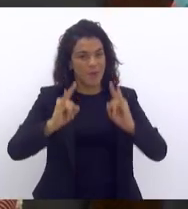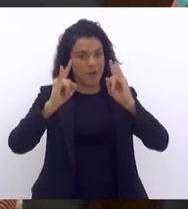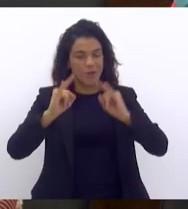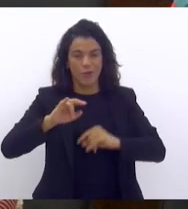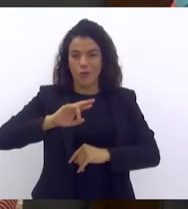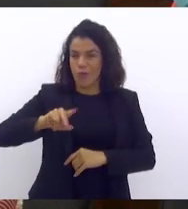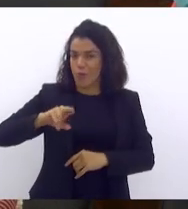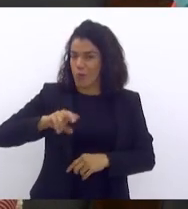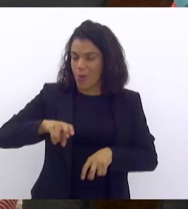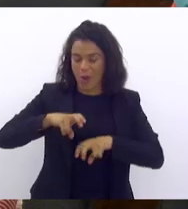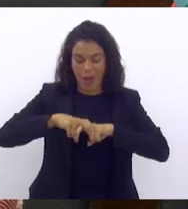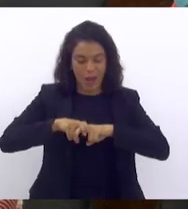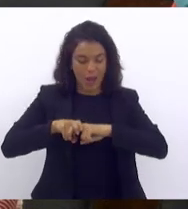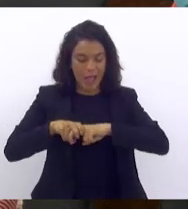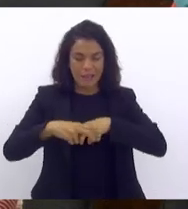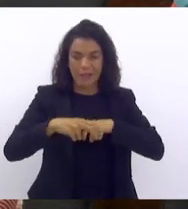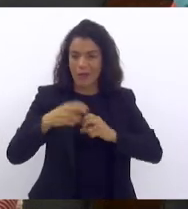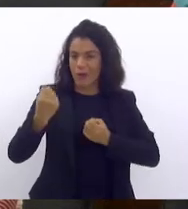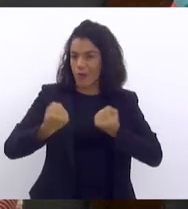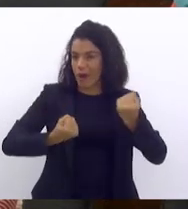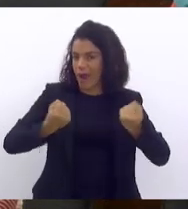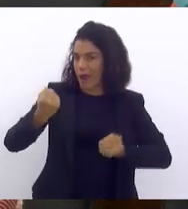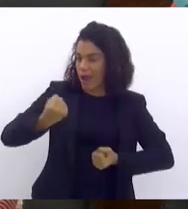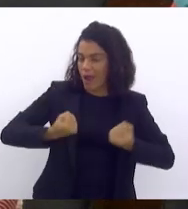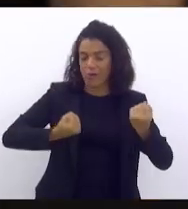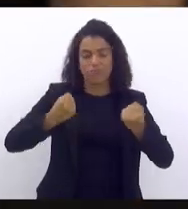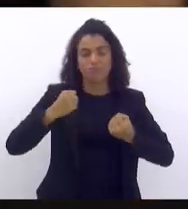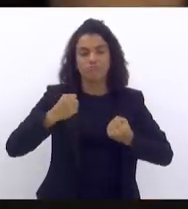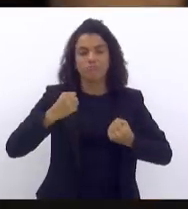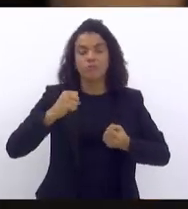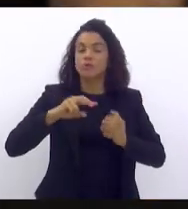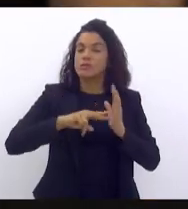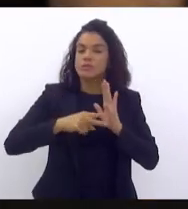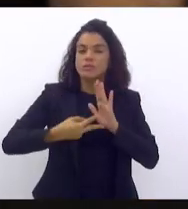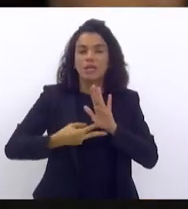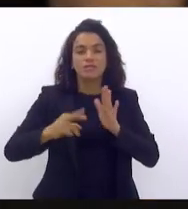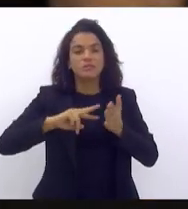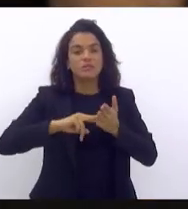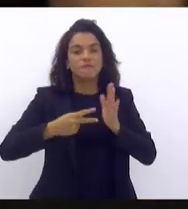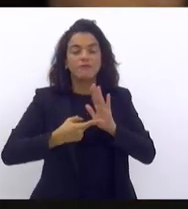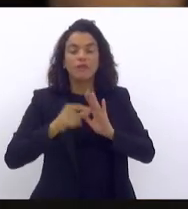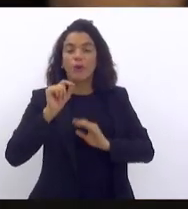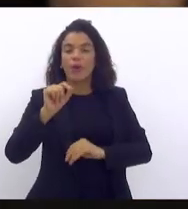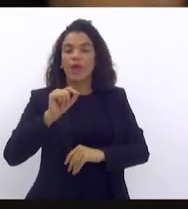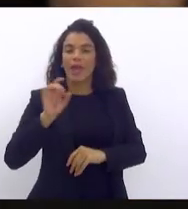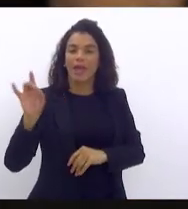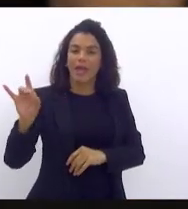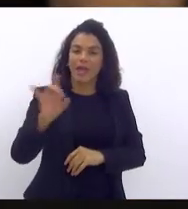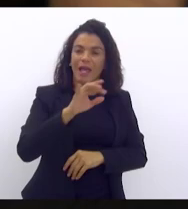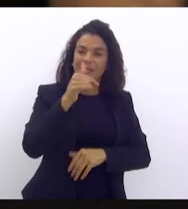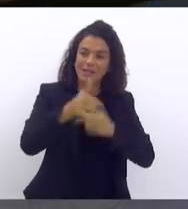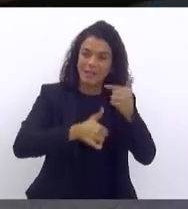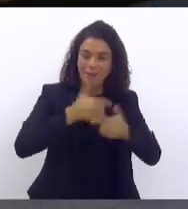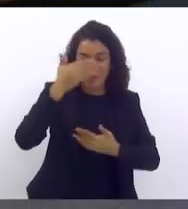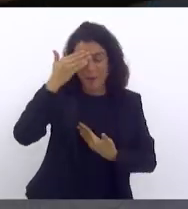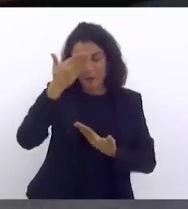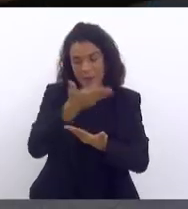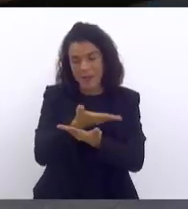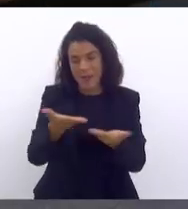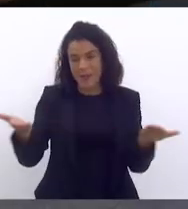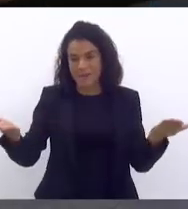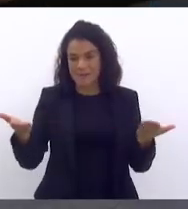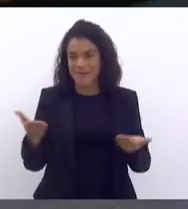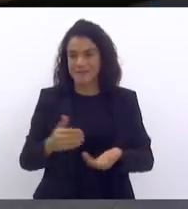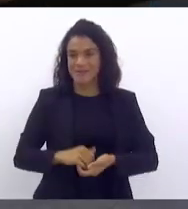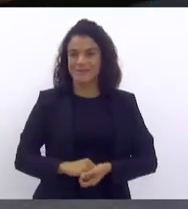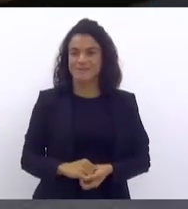a cadeira, não é o carro. O sindicato é cada trabalhador e cada trabalhadora. E obrigado mesmo por vocês terem vindo aqui hoje.